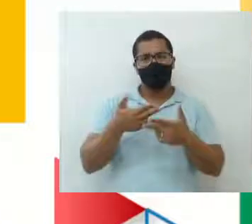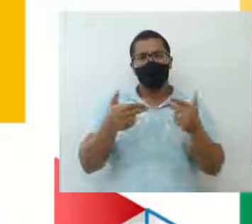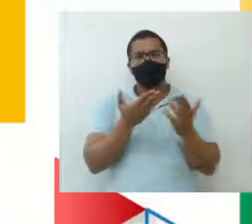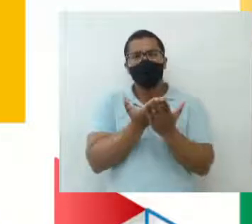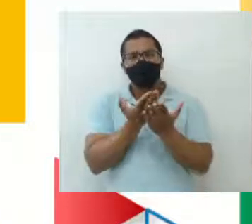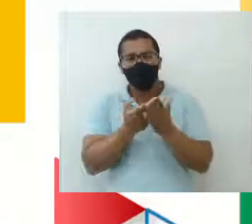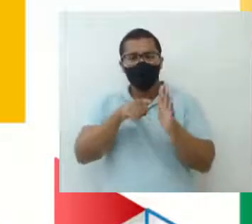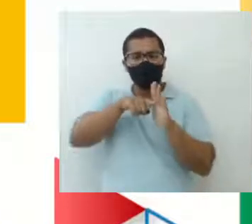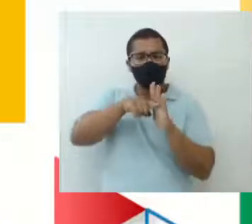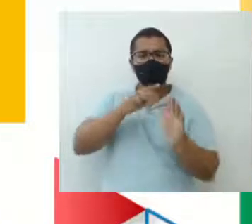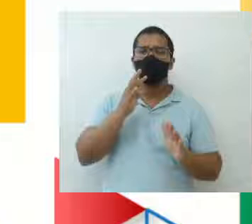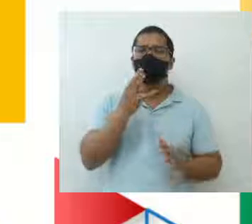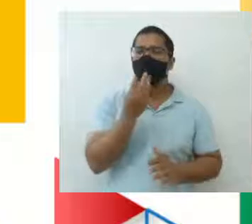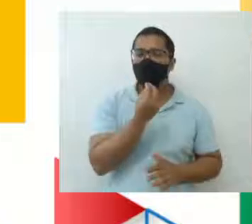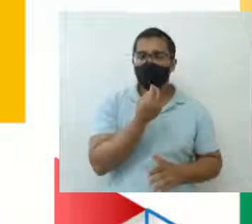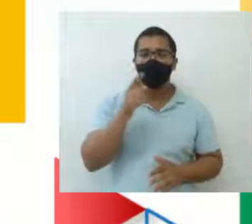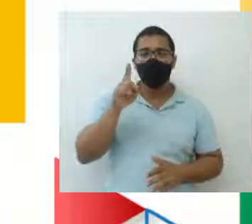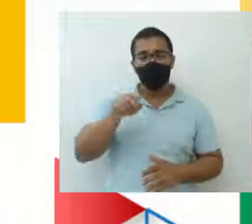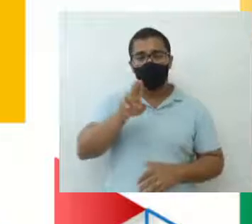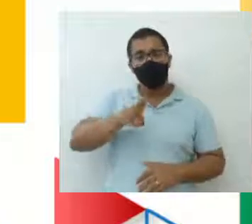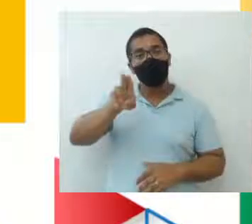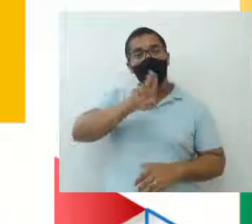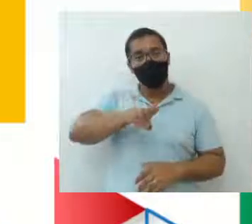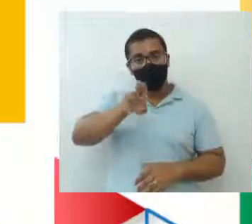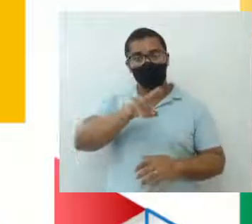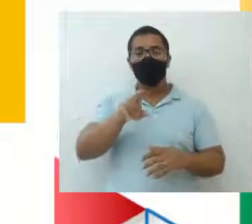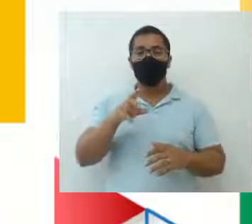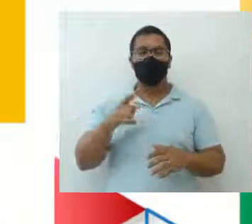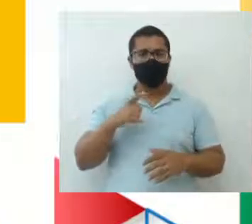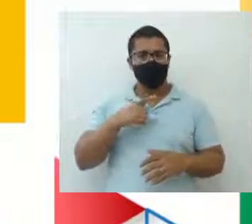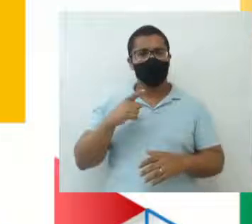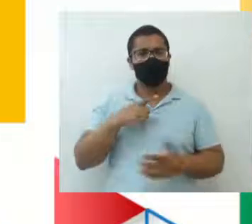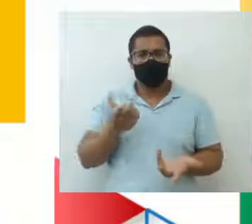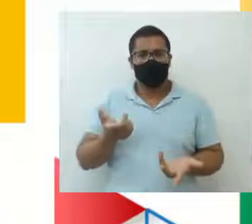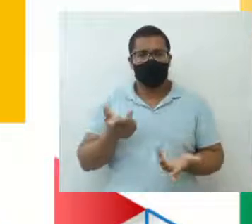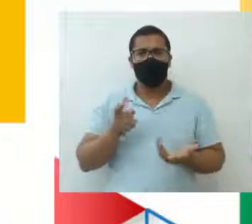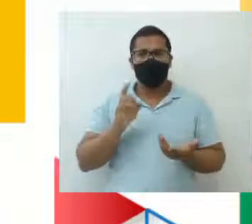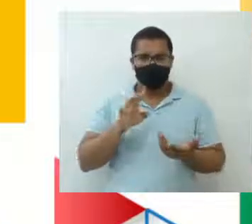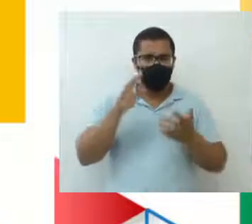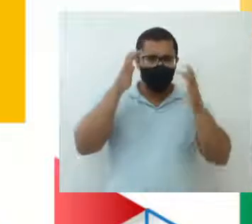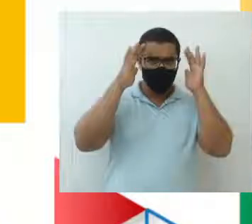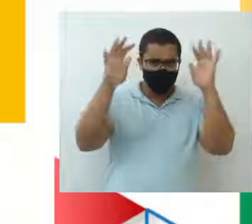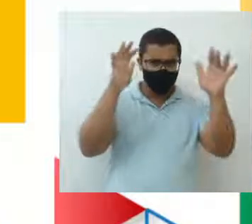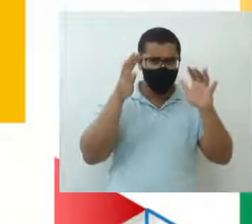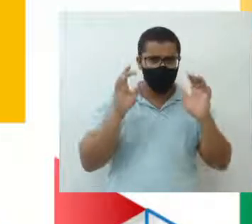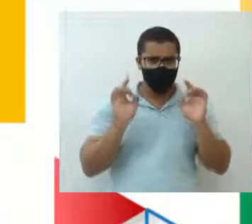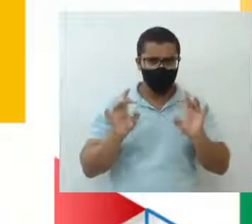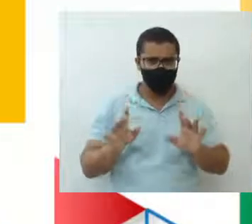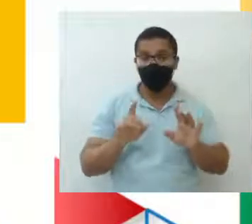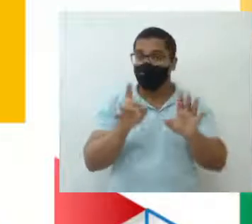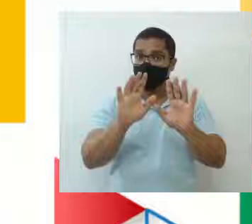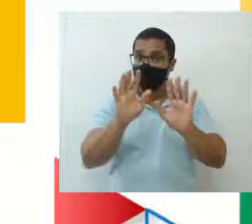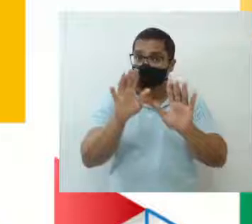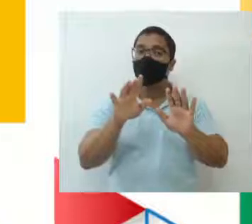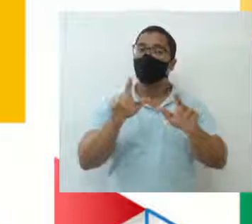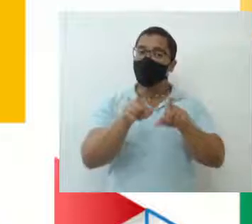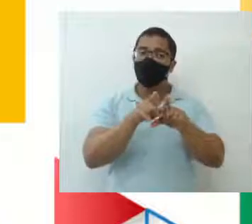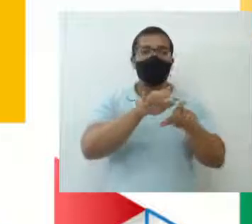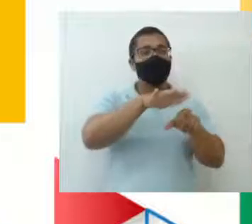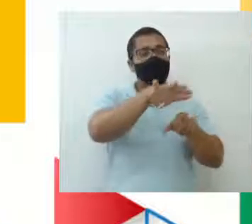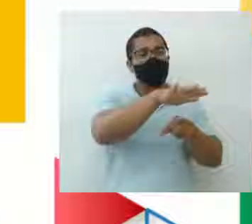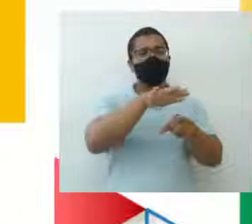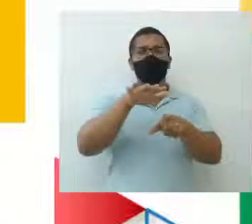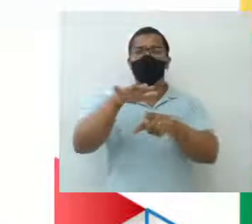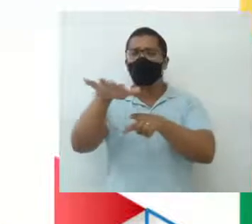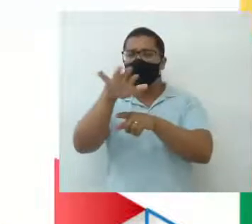o conhecimento, ela é utilizada não só na filosofia, como também em várias outras áreas do